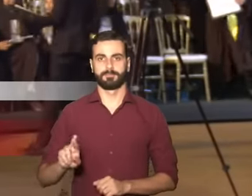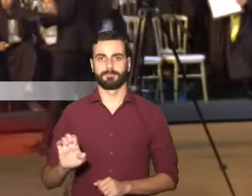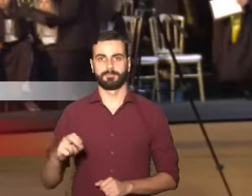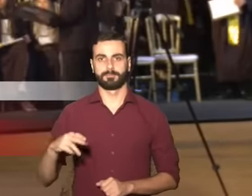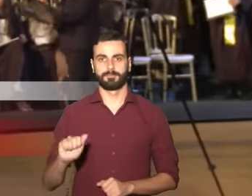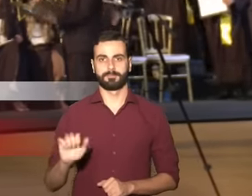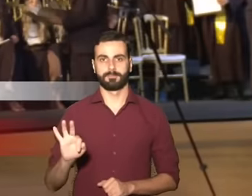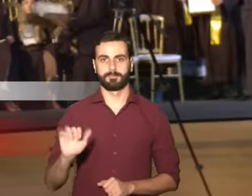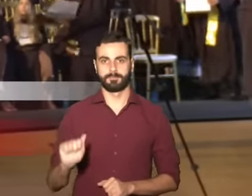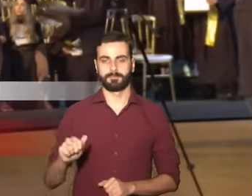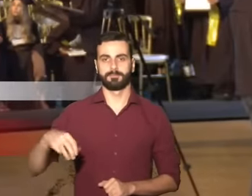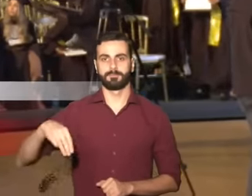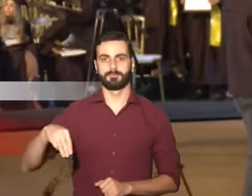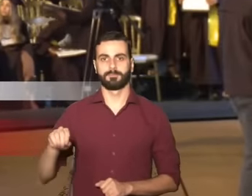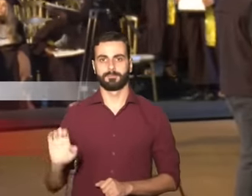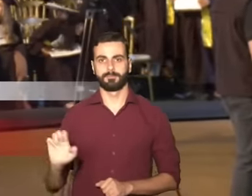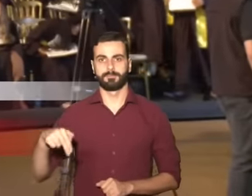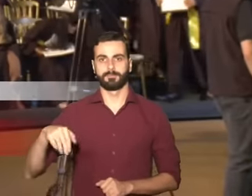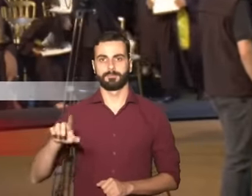Renata Silva Mendes.